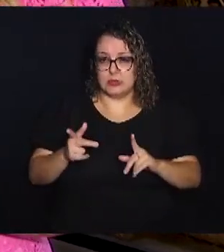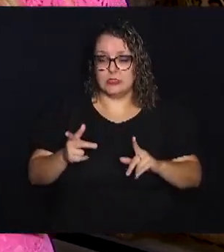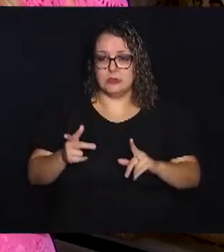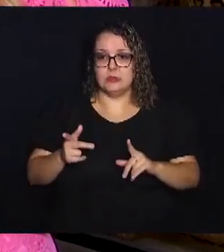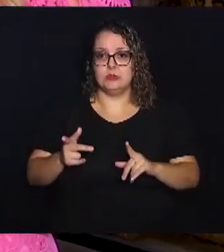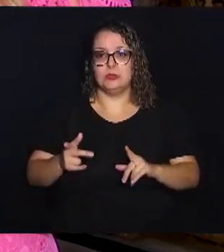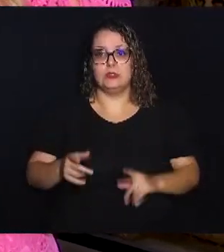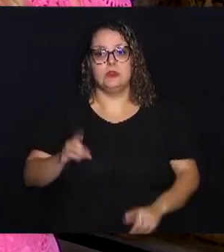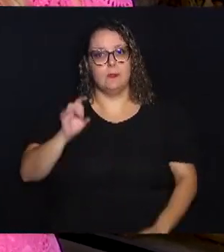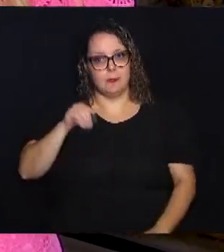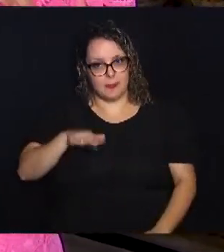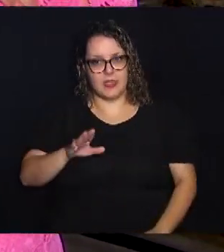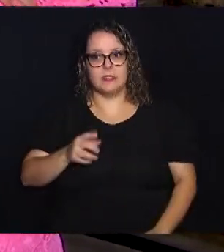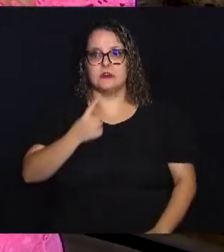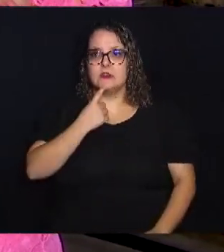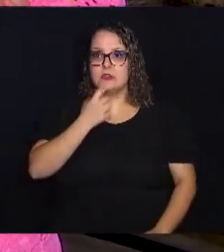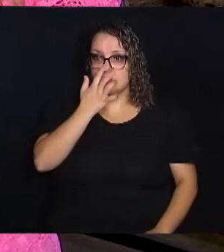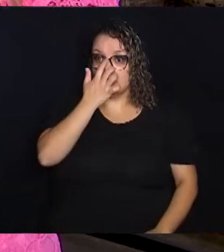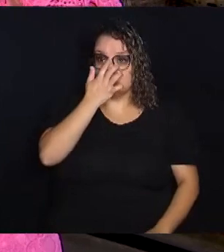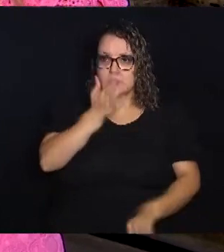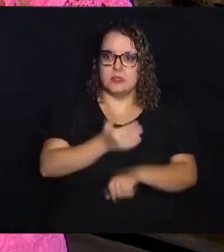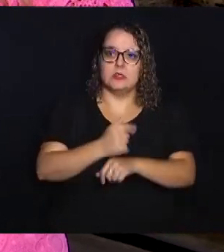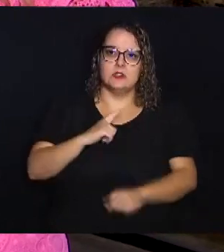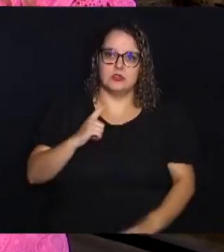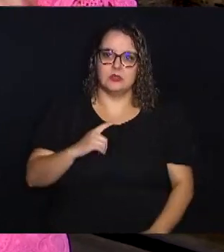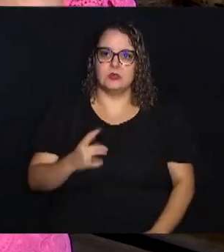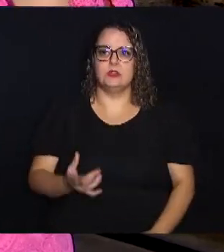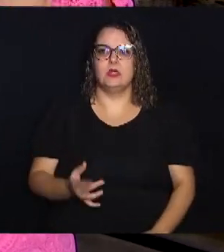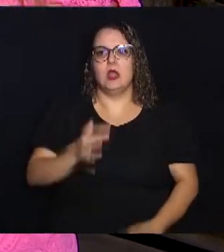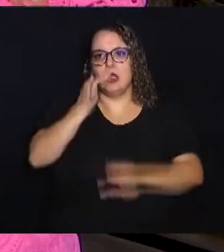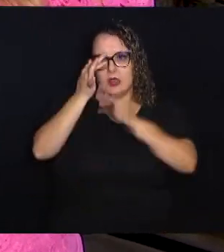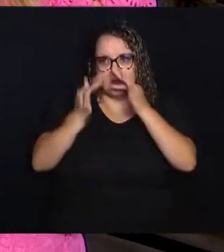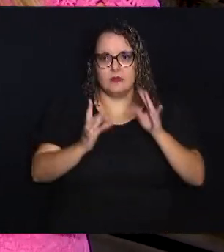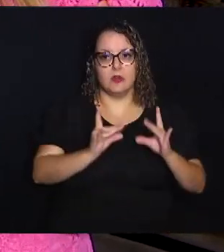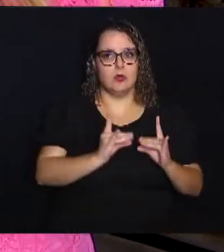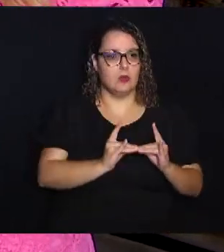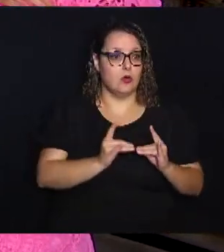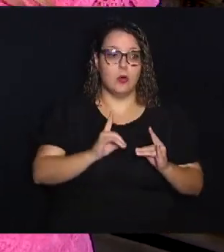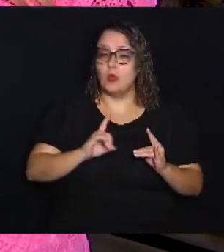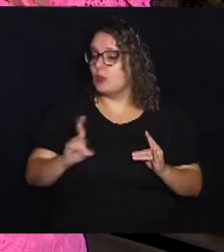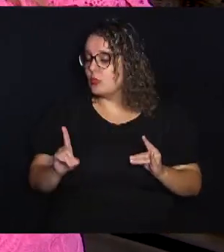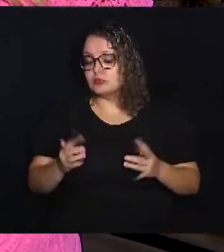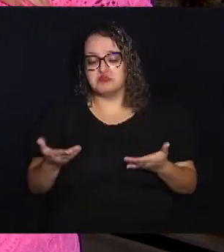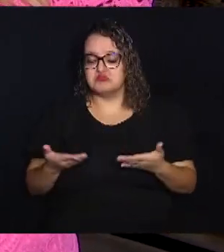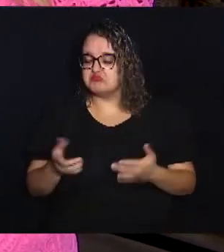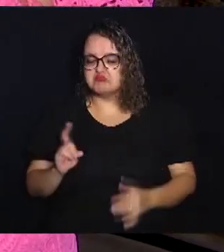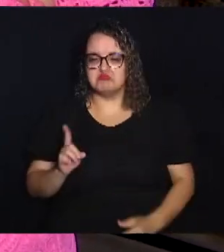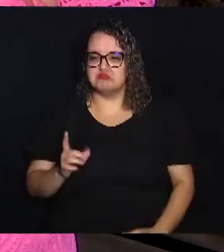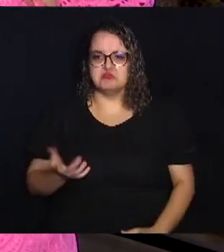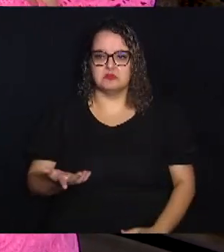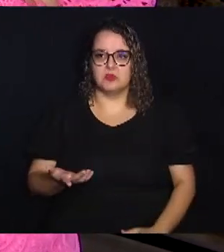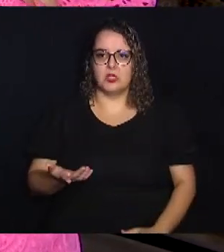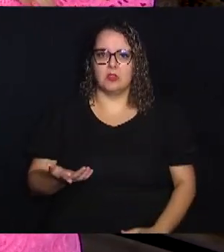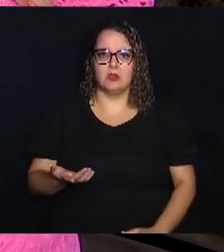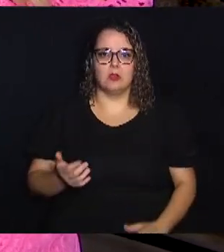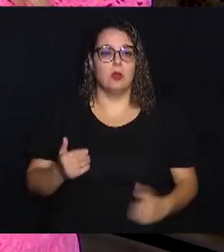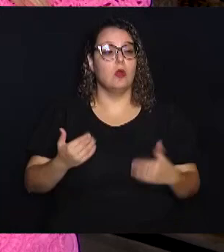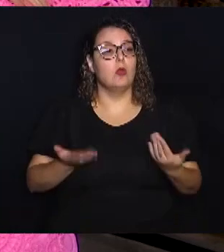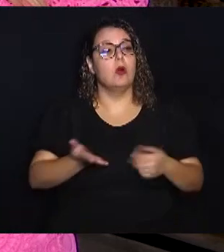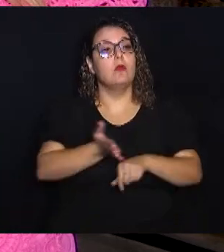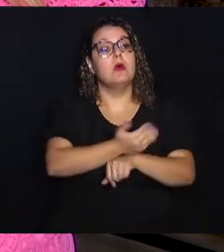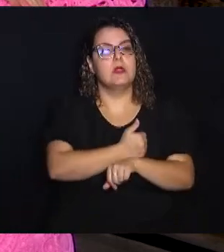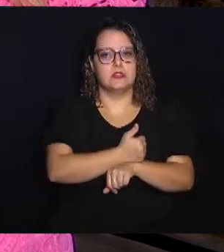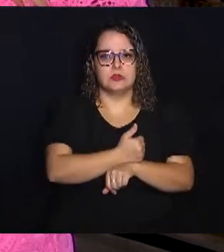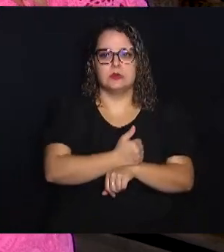vermelha. E antes tinha muito isso, né? A flor para velório. Hoje já não tem mais tanto isso, realmente.